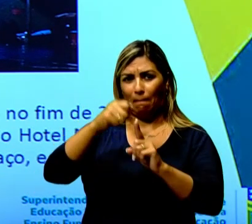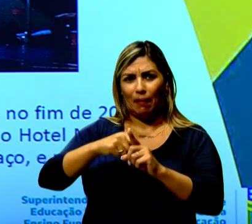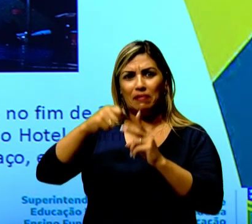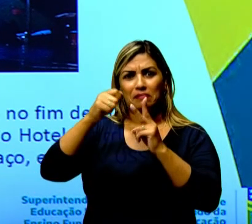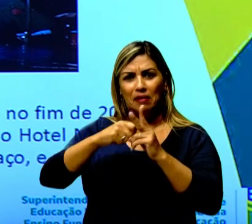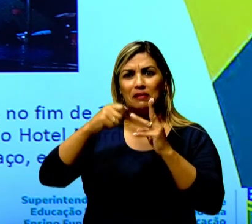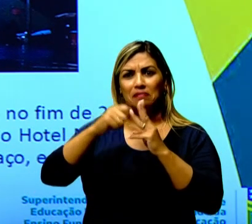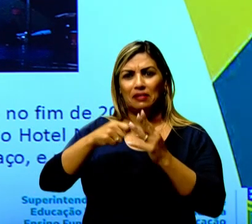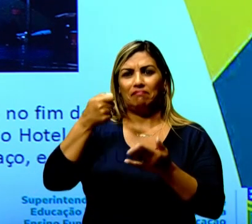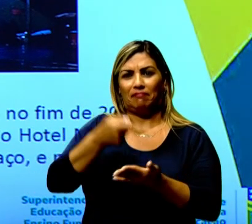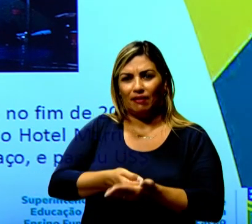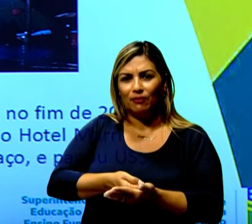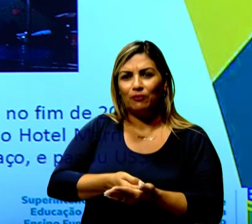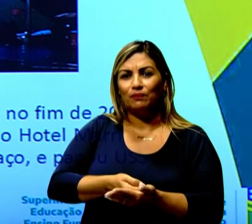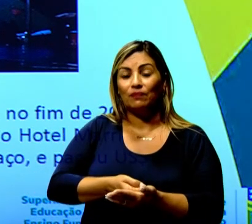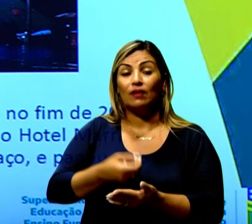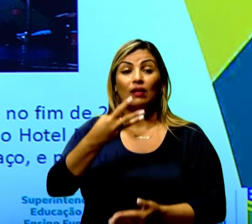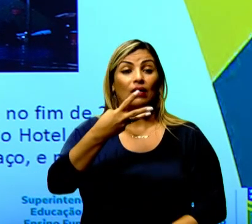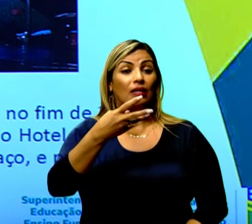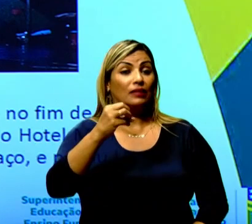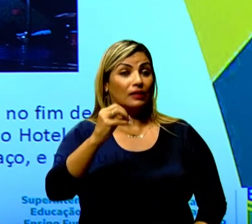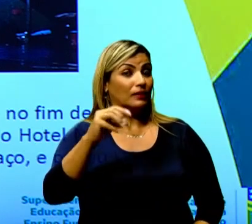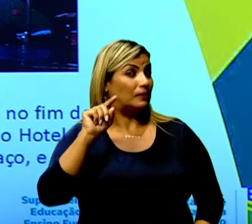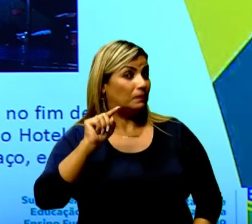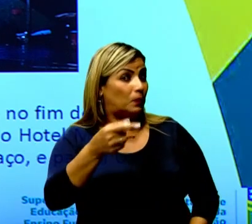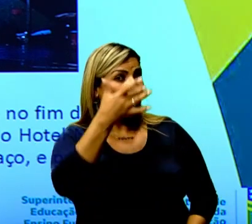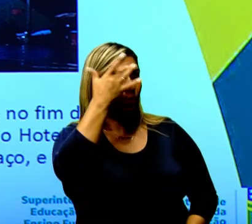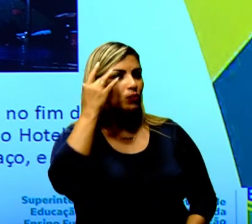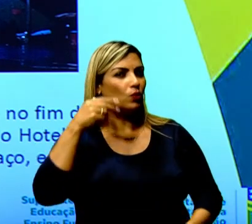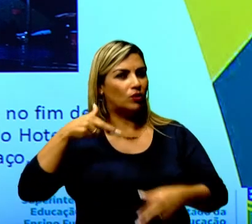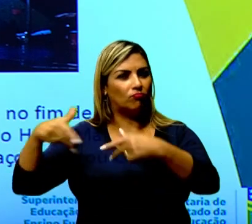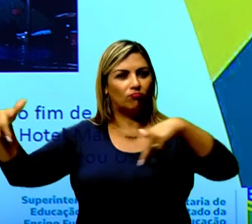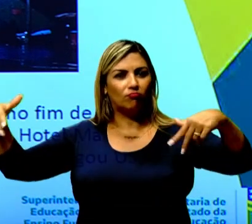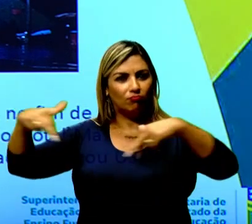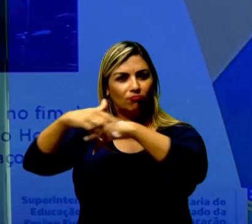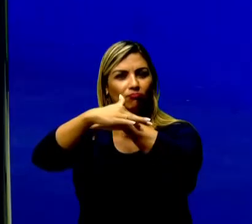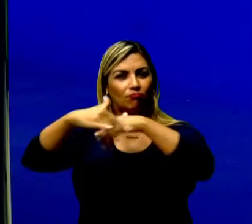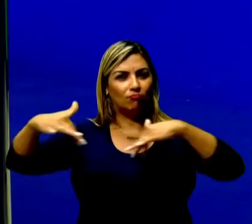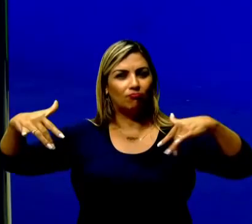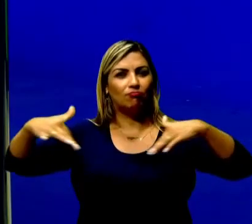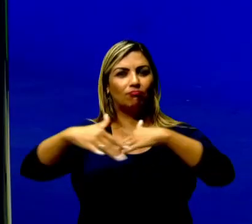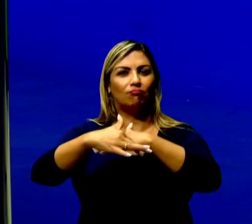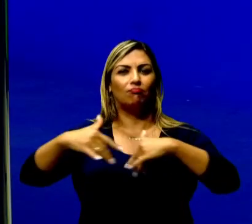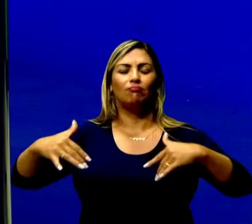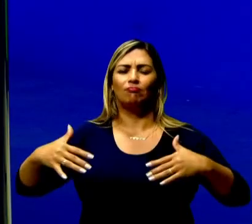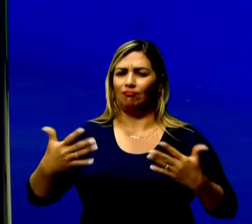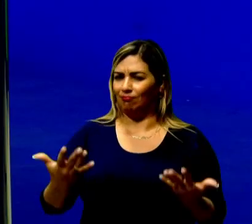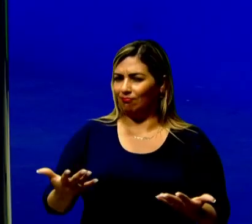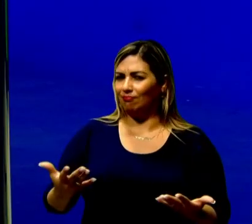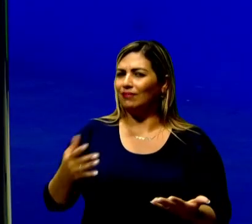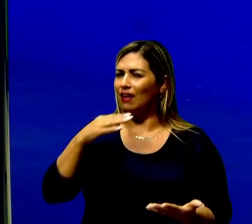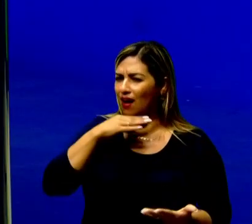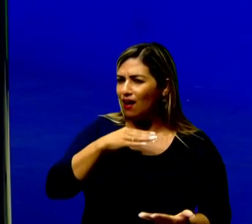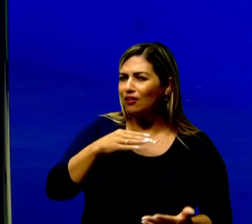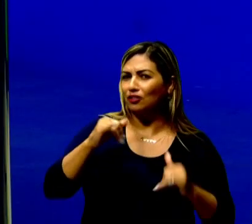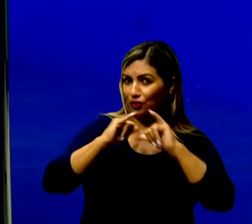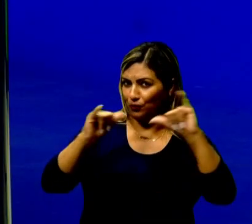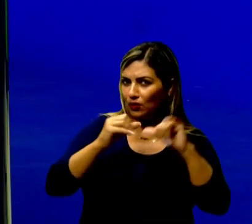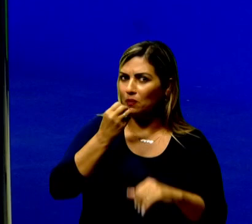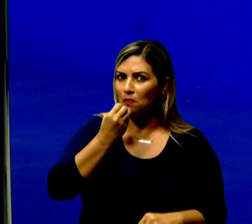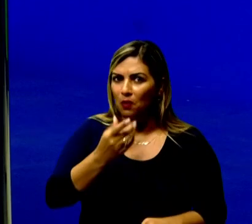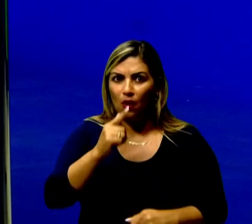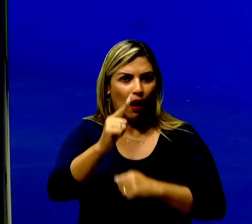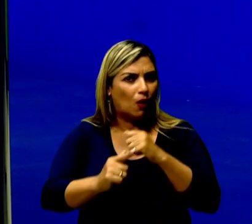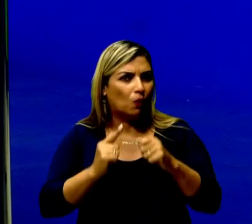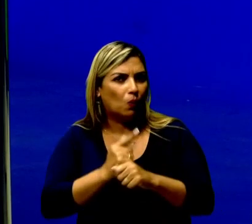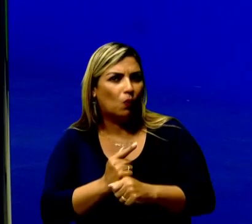mês cerca de 300 mil pessoas passam por dia pela times square será que não é uma boa divulgação não a